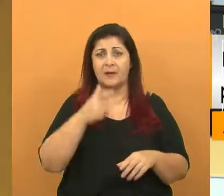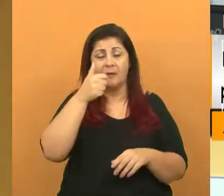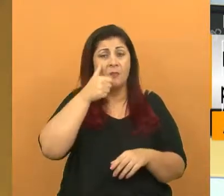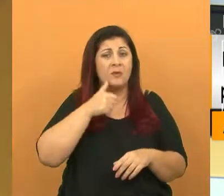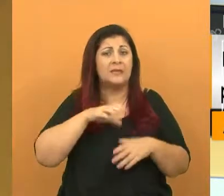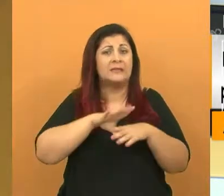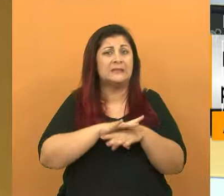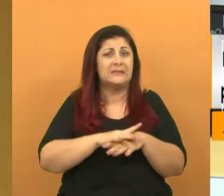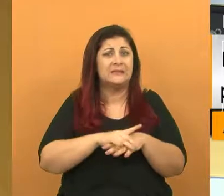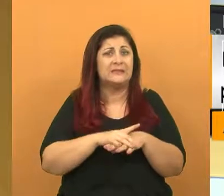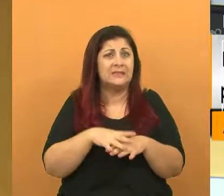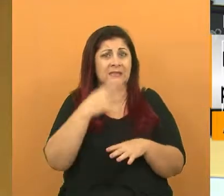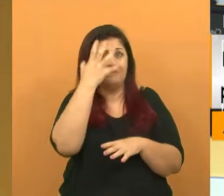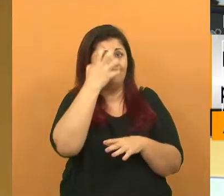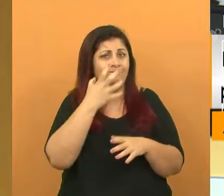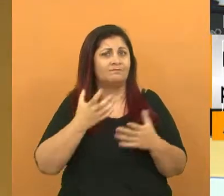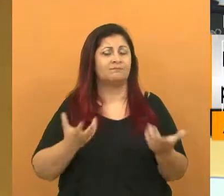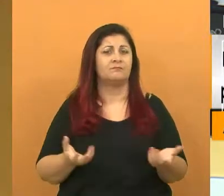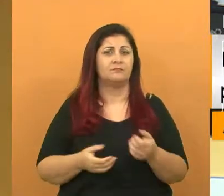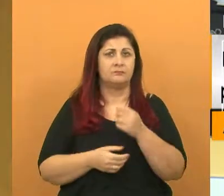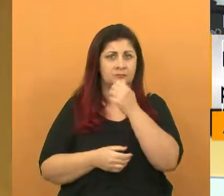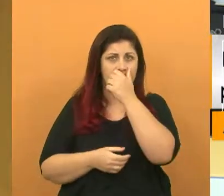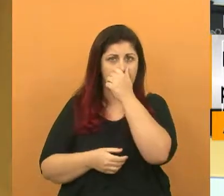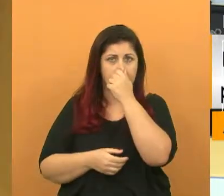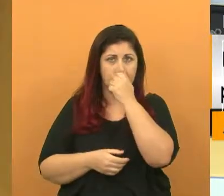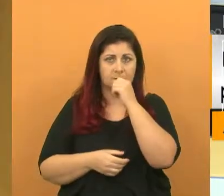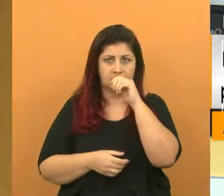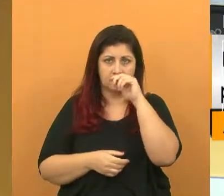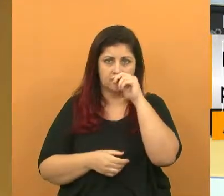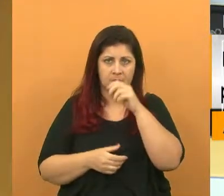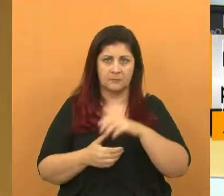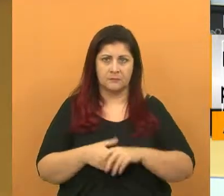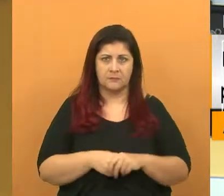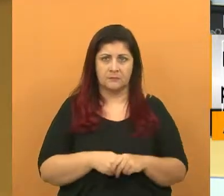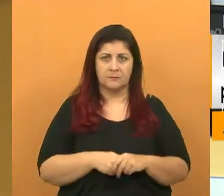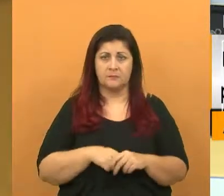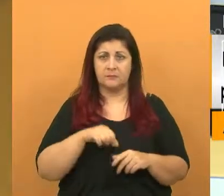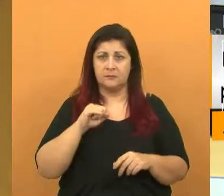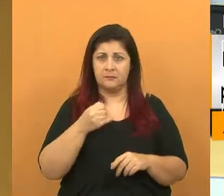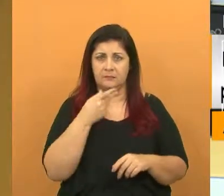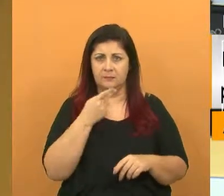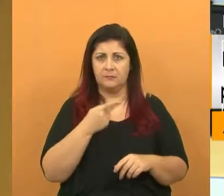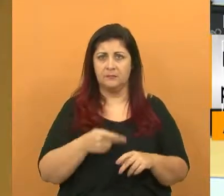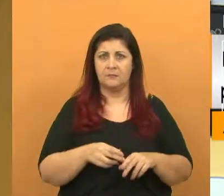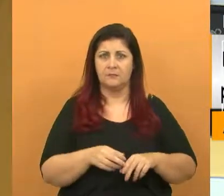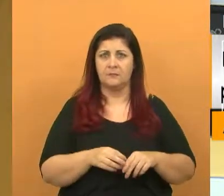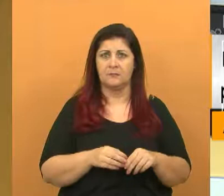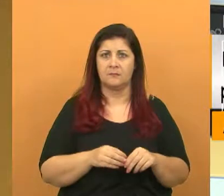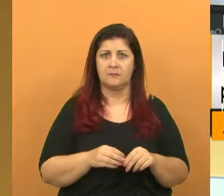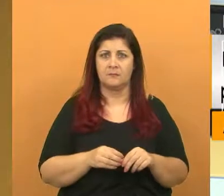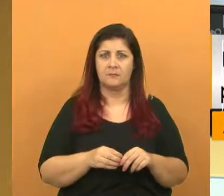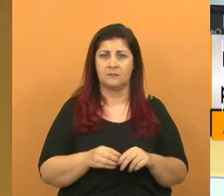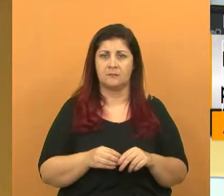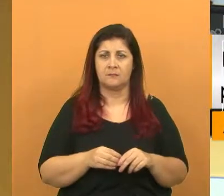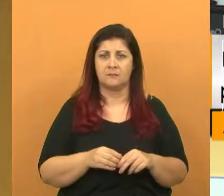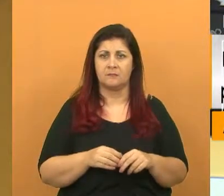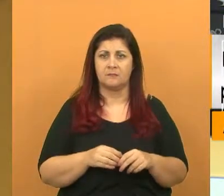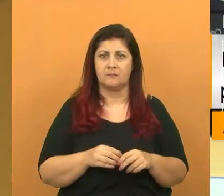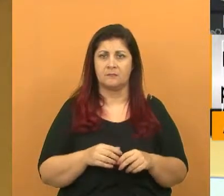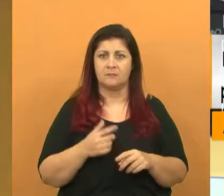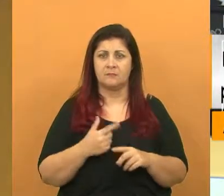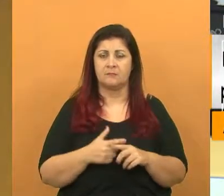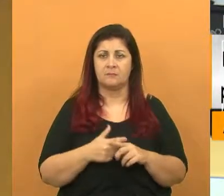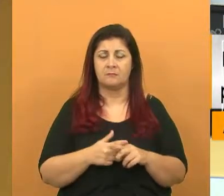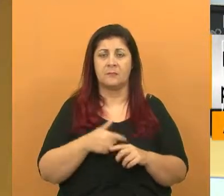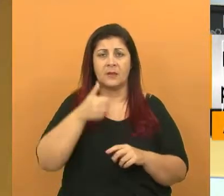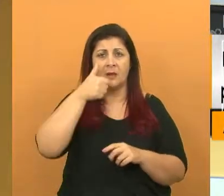essa doença nas mulheres? E se eu estou falando hoje aqui, porque a minha